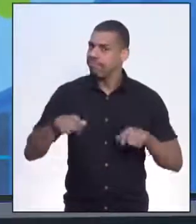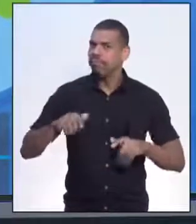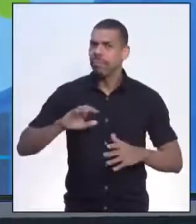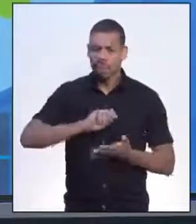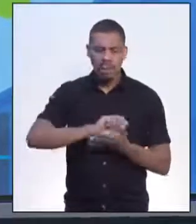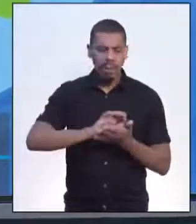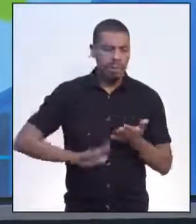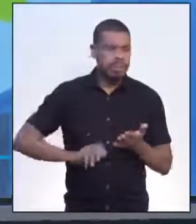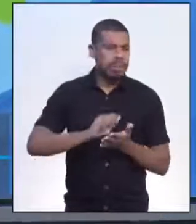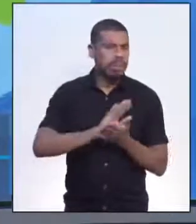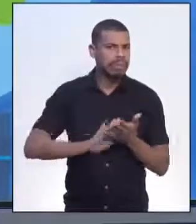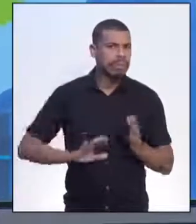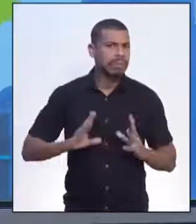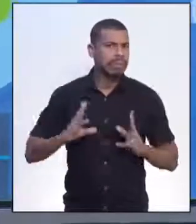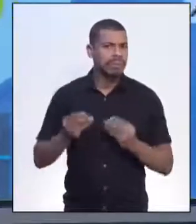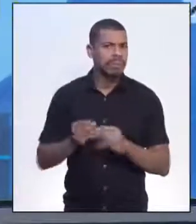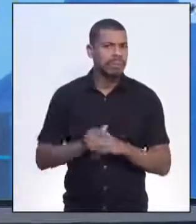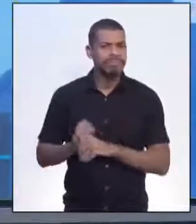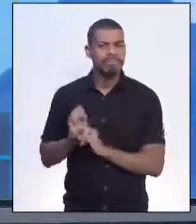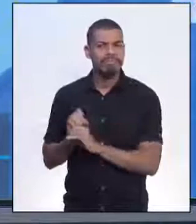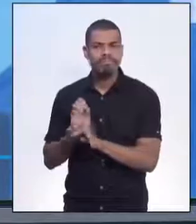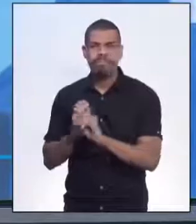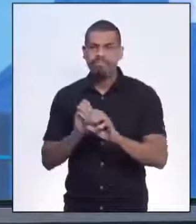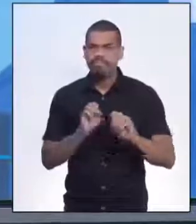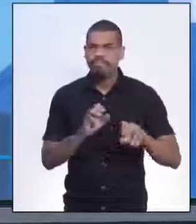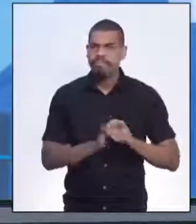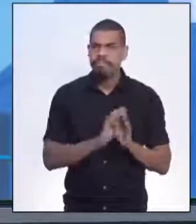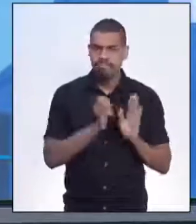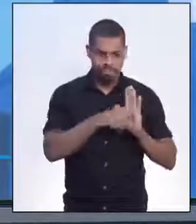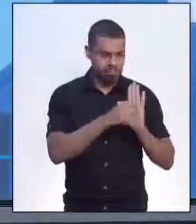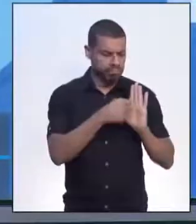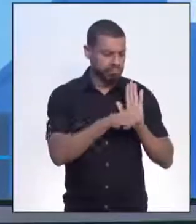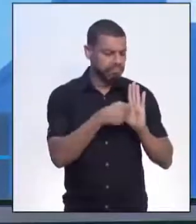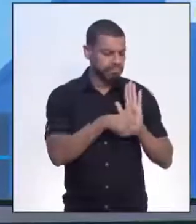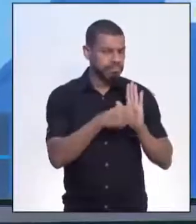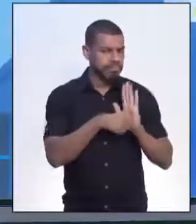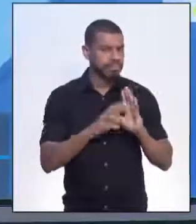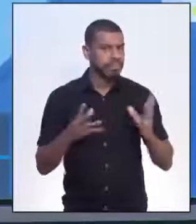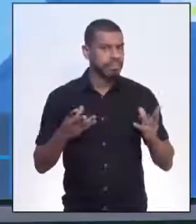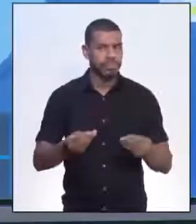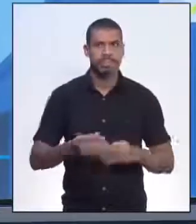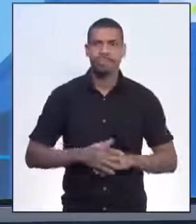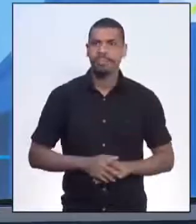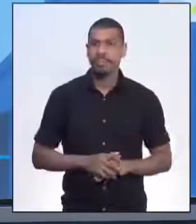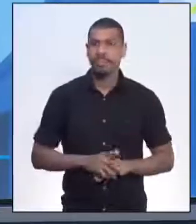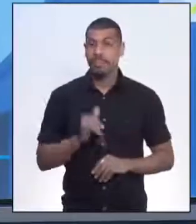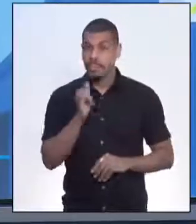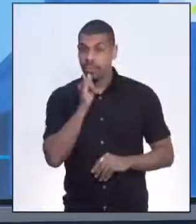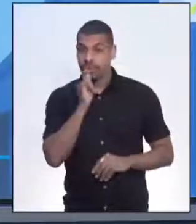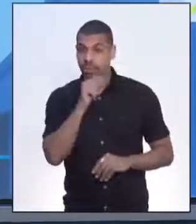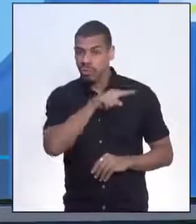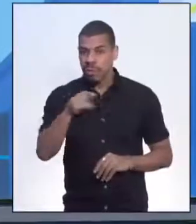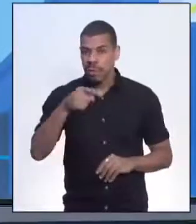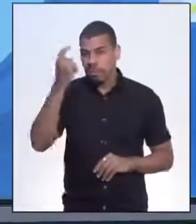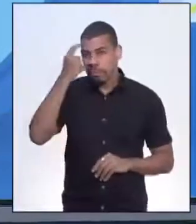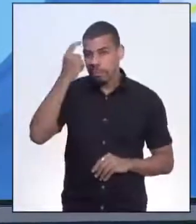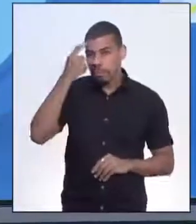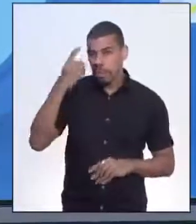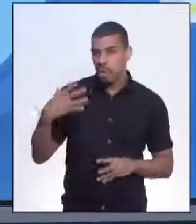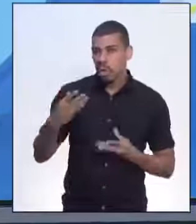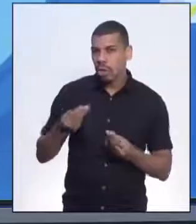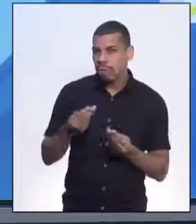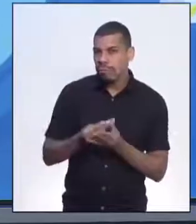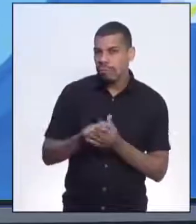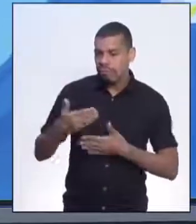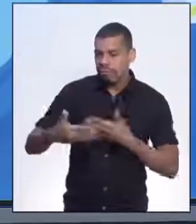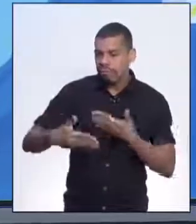vários exercícios, eu dei vários exemplos, eu corrigi aqueles exercícios. Se vocês forem percebendo nas aulas, a gente foi